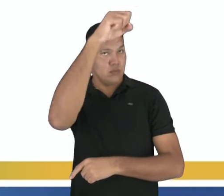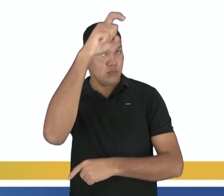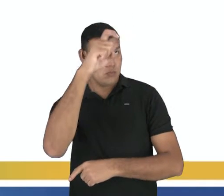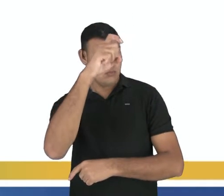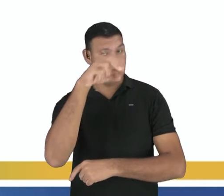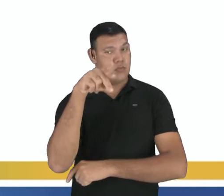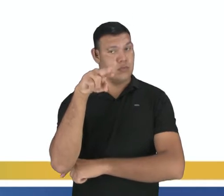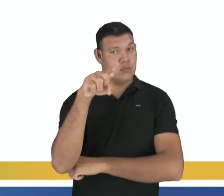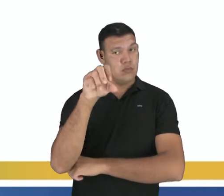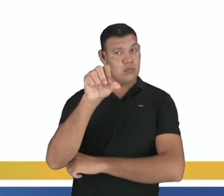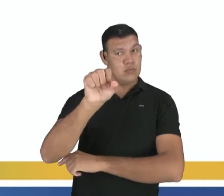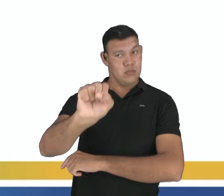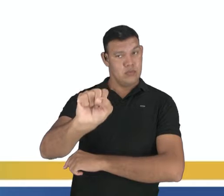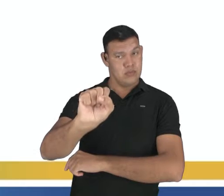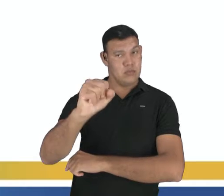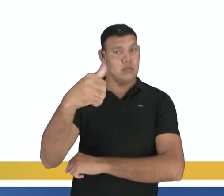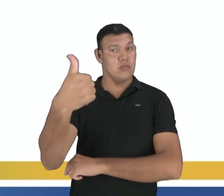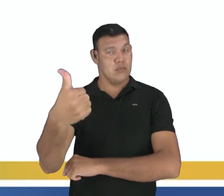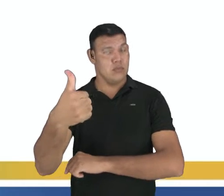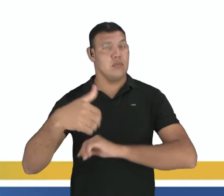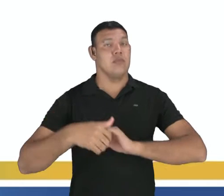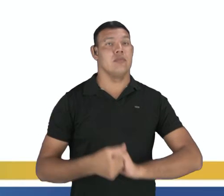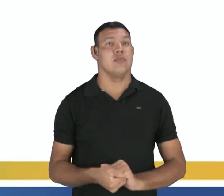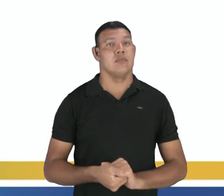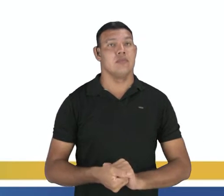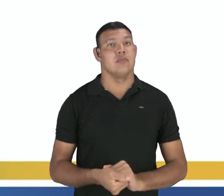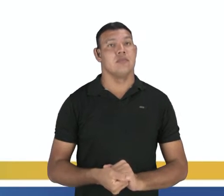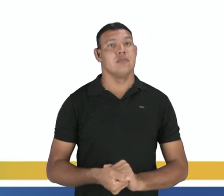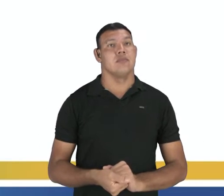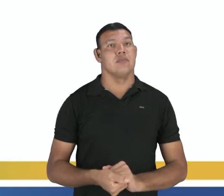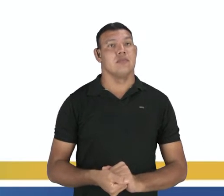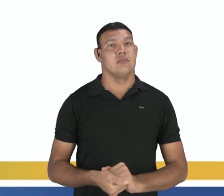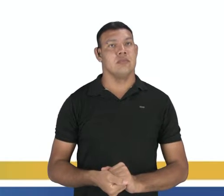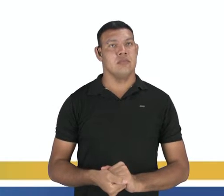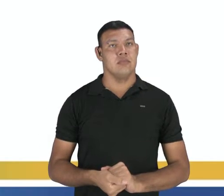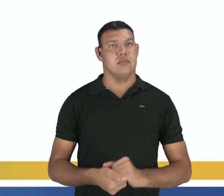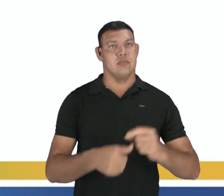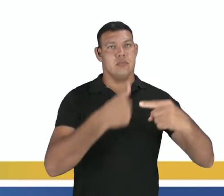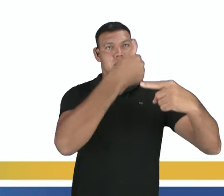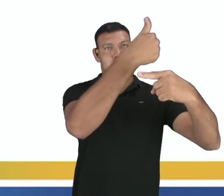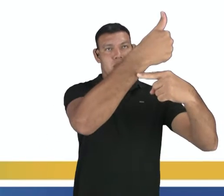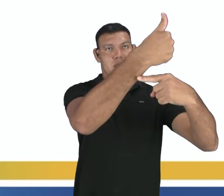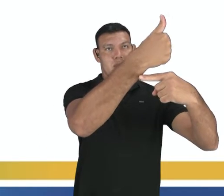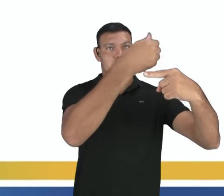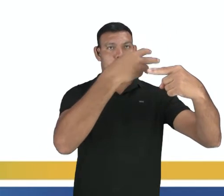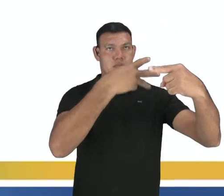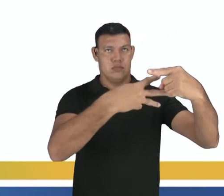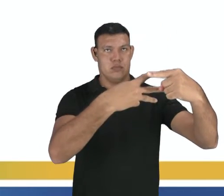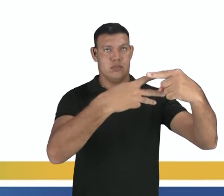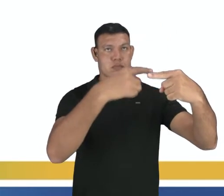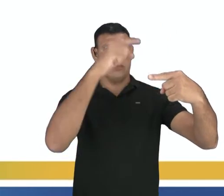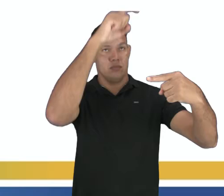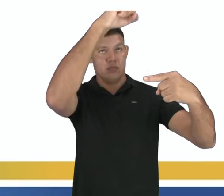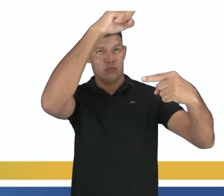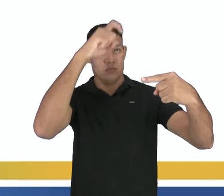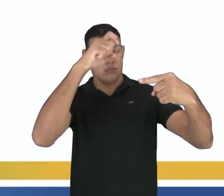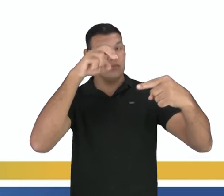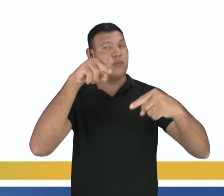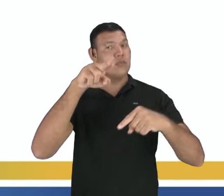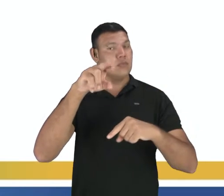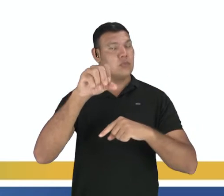número racional, ou seja, nós temos 1/3 elevado a x, igual